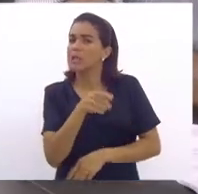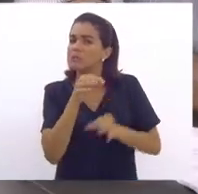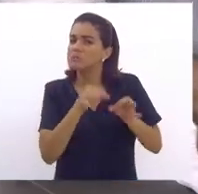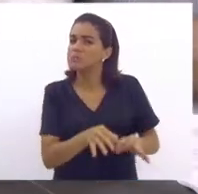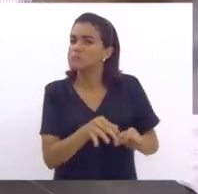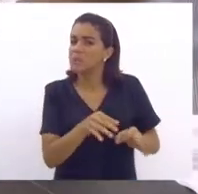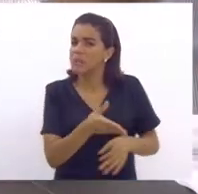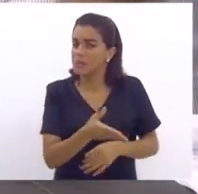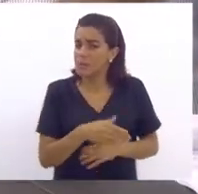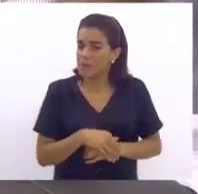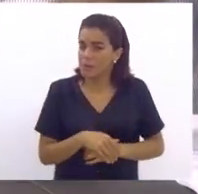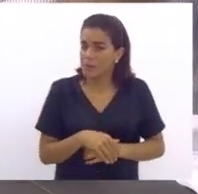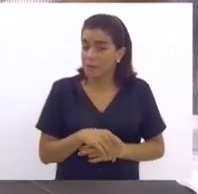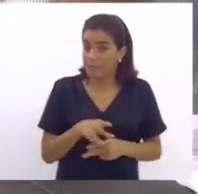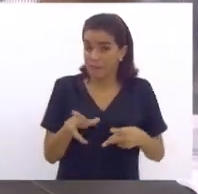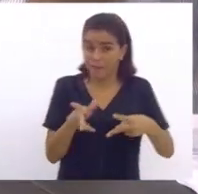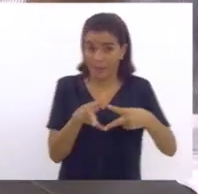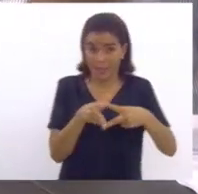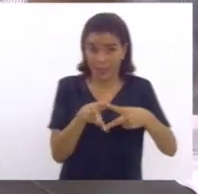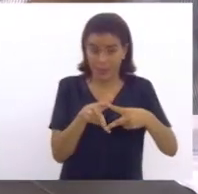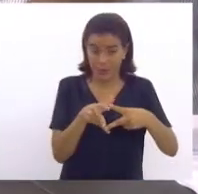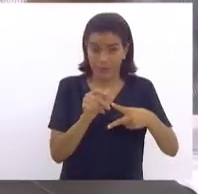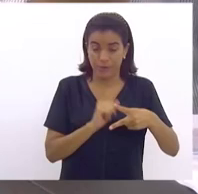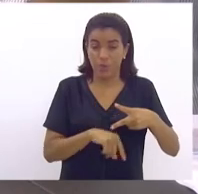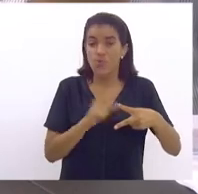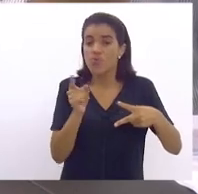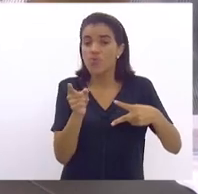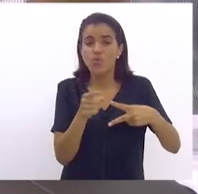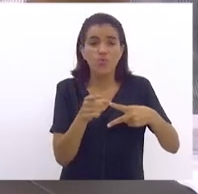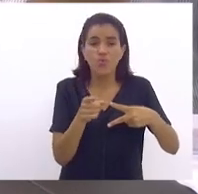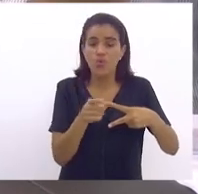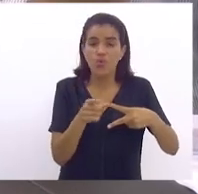adequado. Então, tem dois caminhos. Um seria